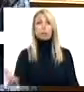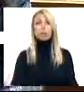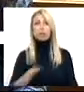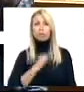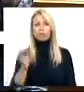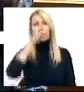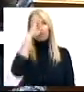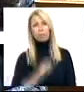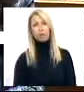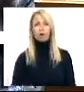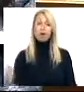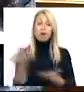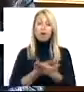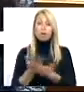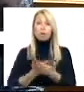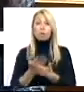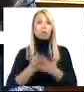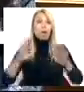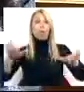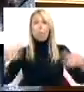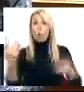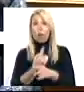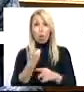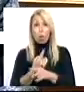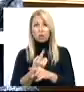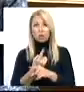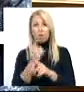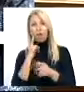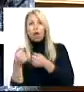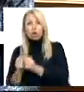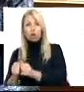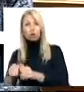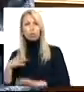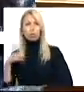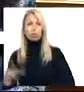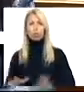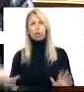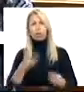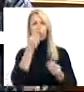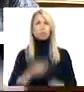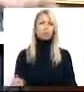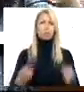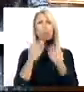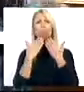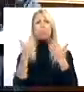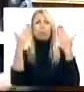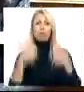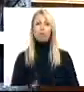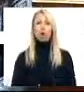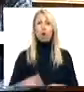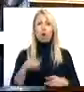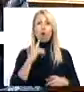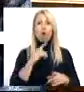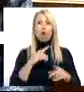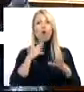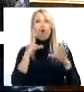Portanto, negociar o que quer que seja nas costas dos portugueses, não, por favor. Conversas bilaterais ou o que quer que seja que